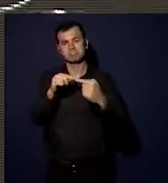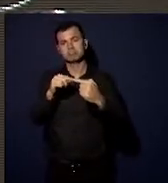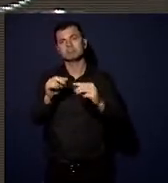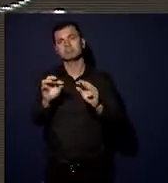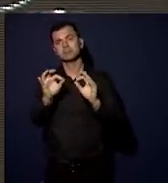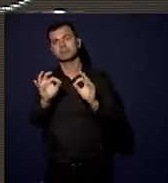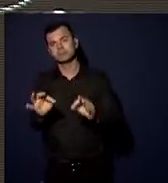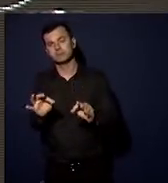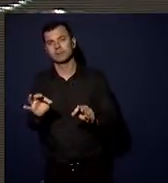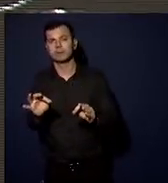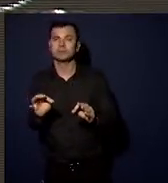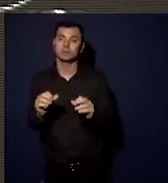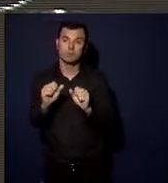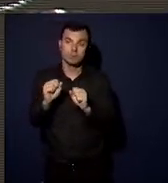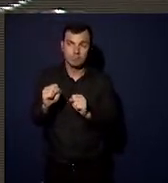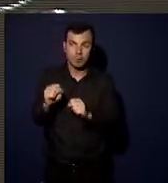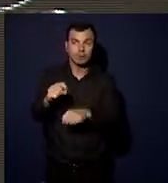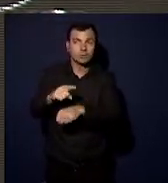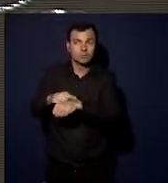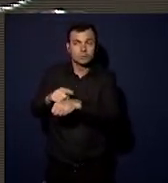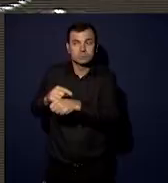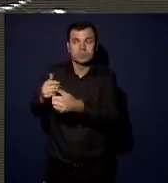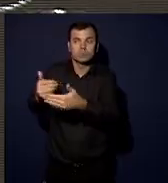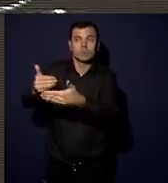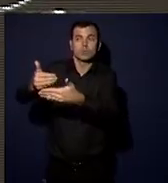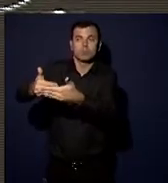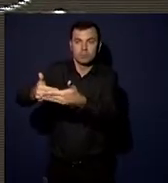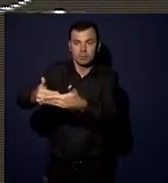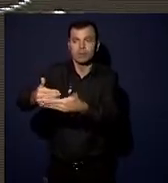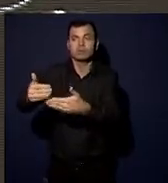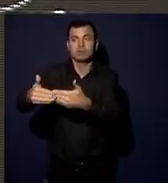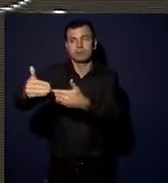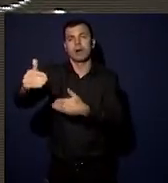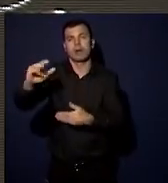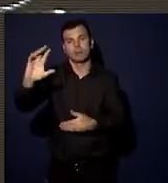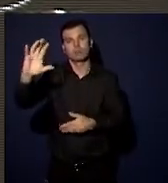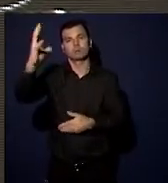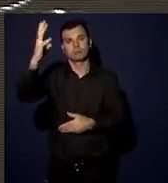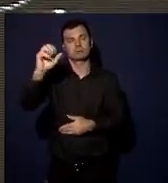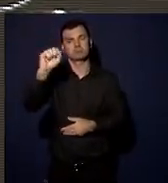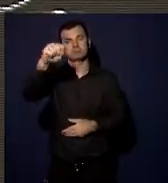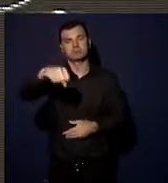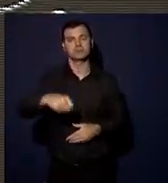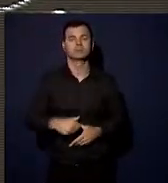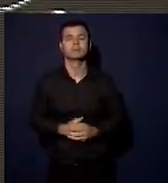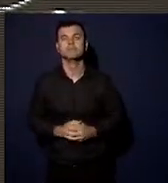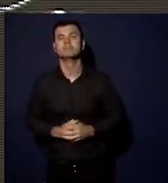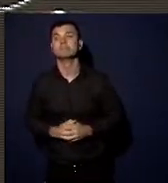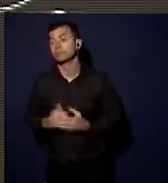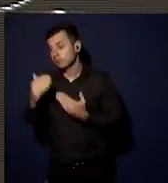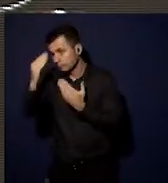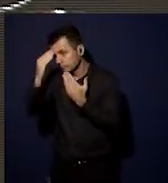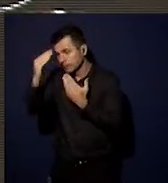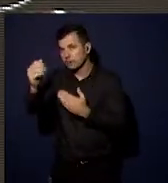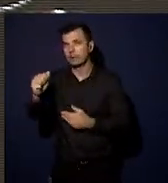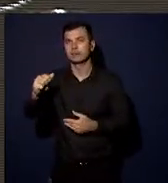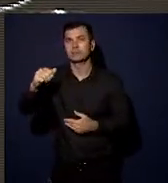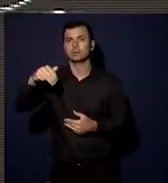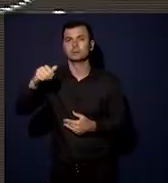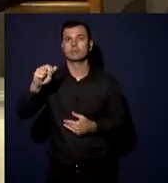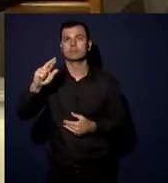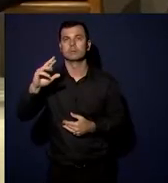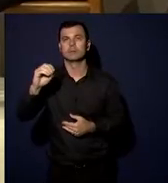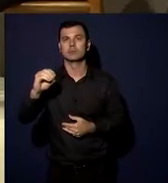a gente veja em breve algo parecido com isso acontecendo sim porque faz muito sentido muito obrigado Marcos muito interessante